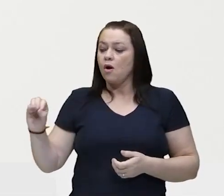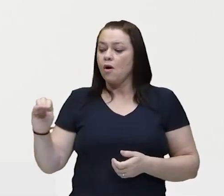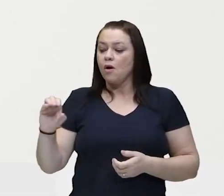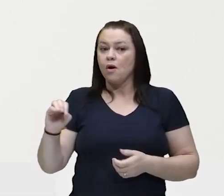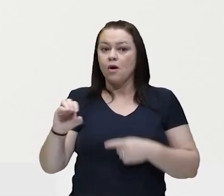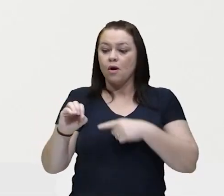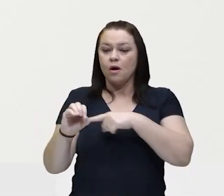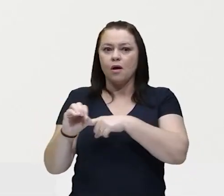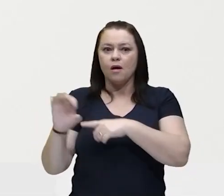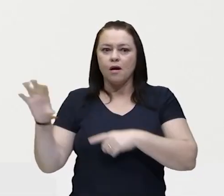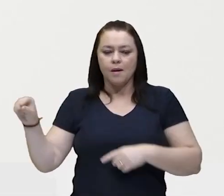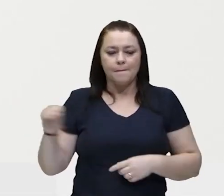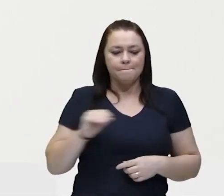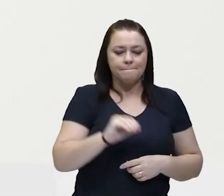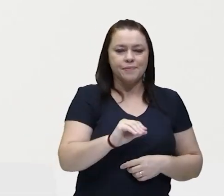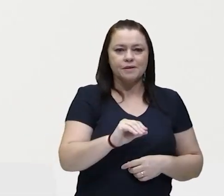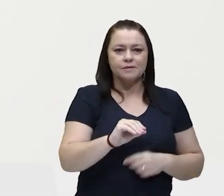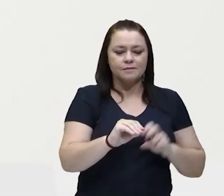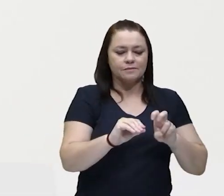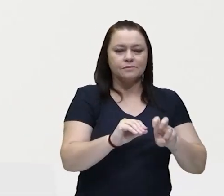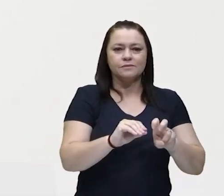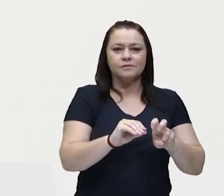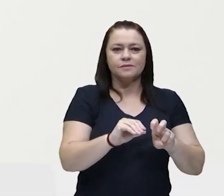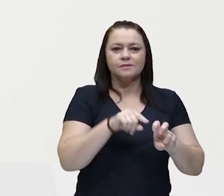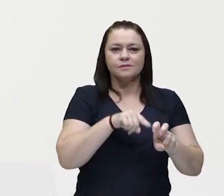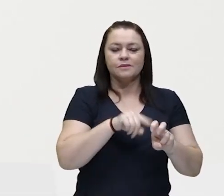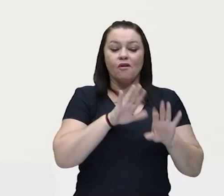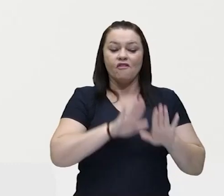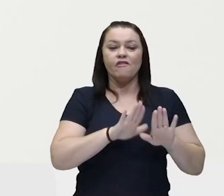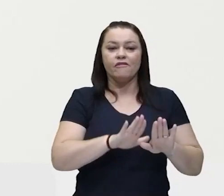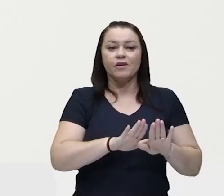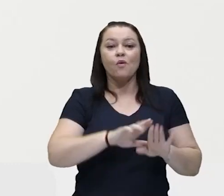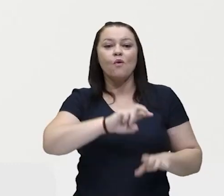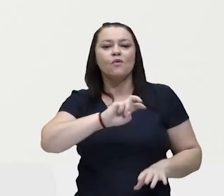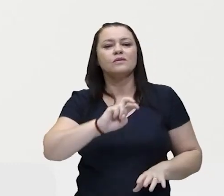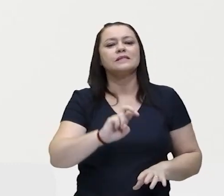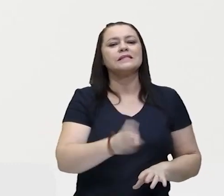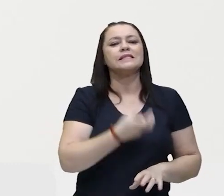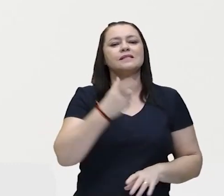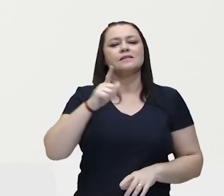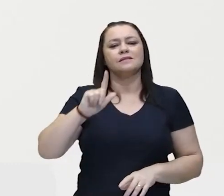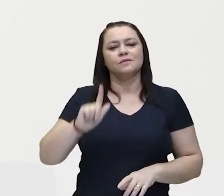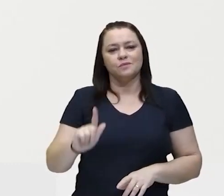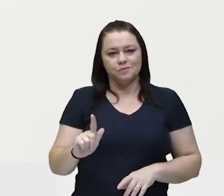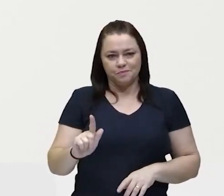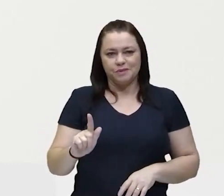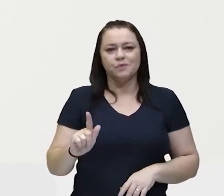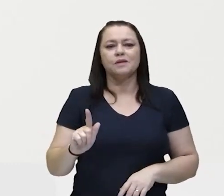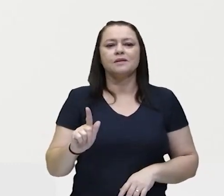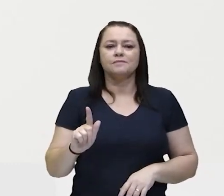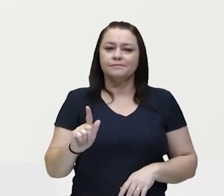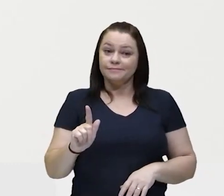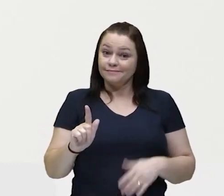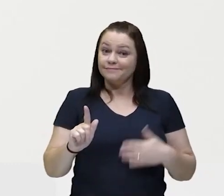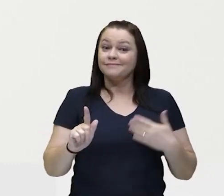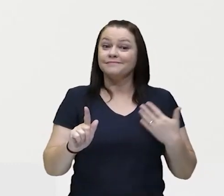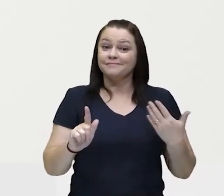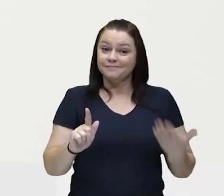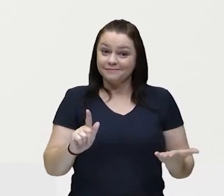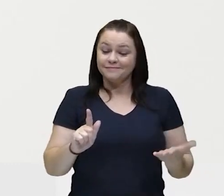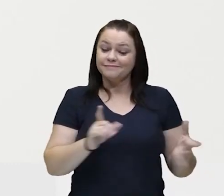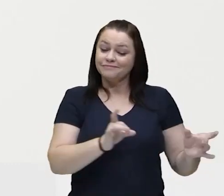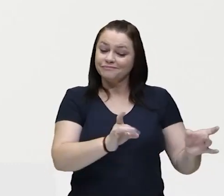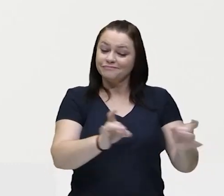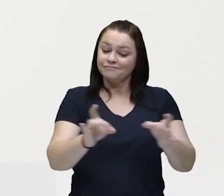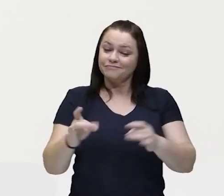quê? Acrescentar os 3 zeros. Então, a Fran vendeu 5.000 gramas